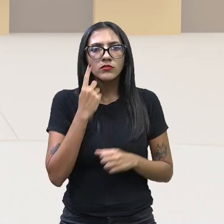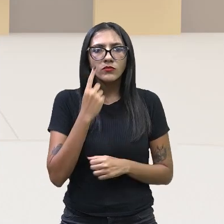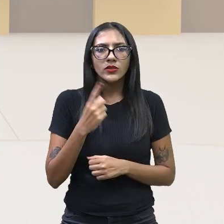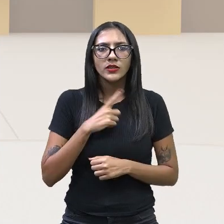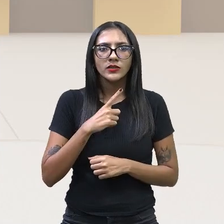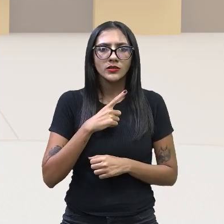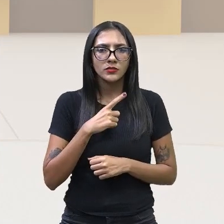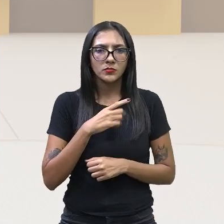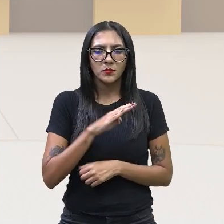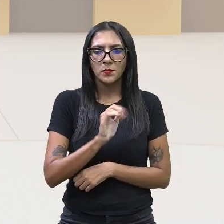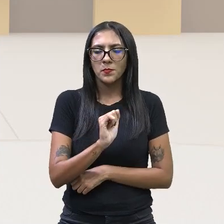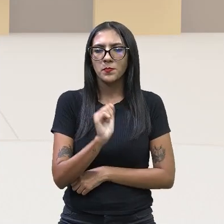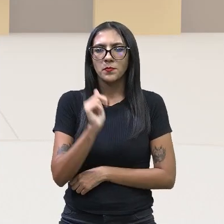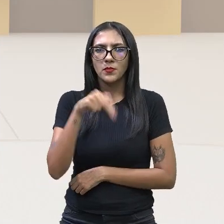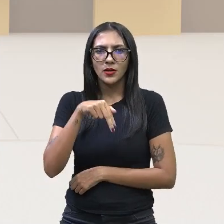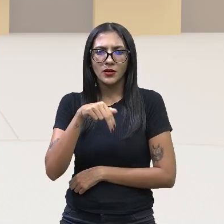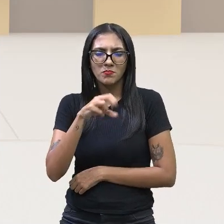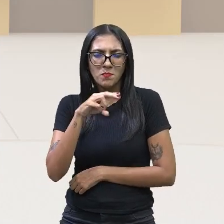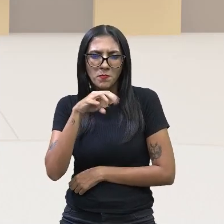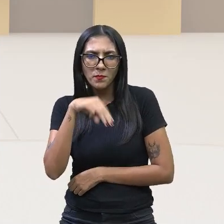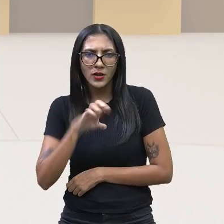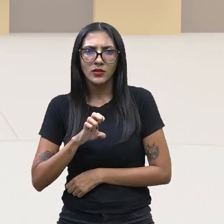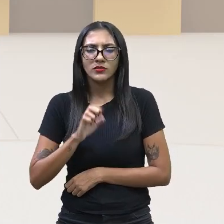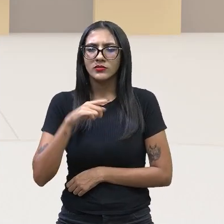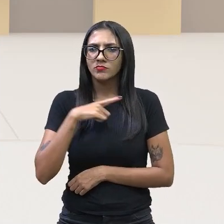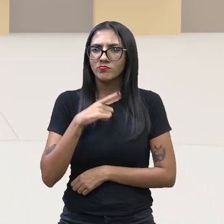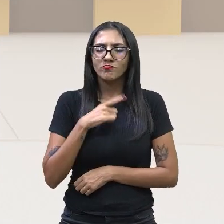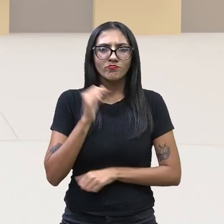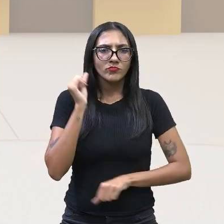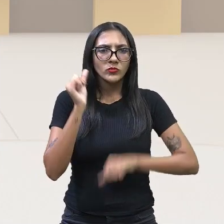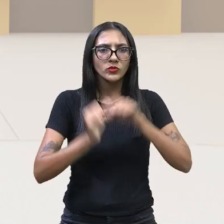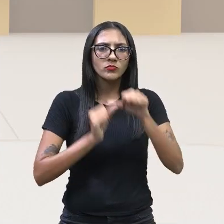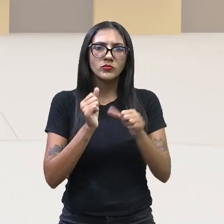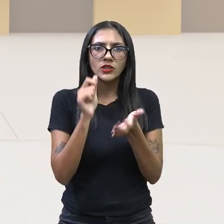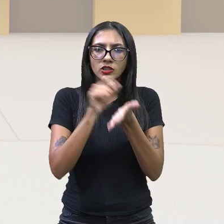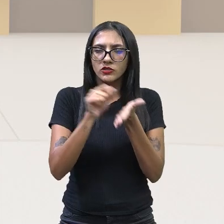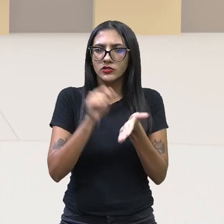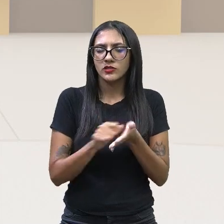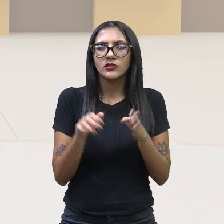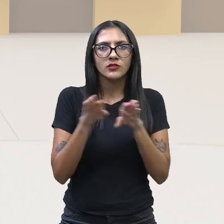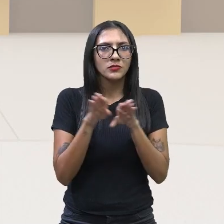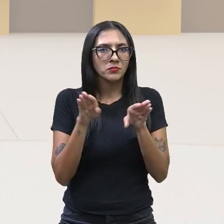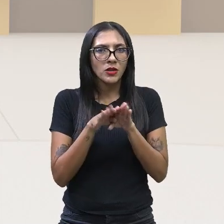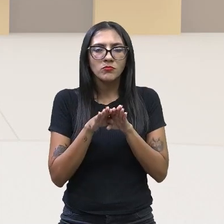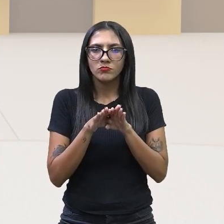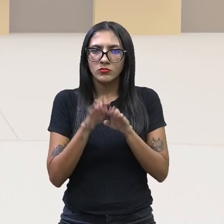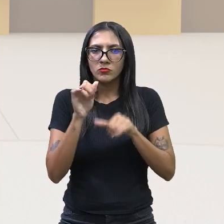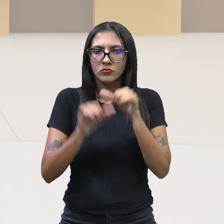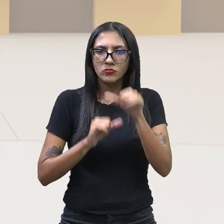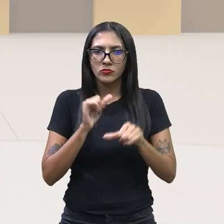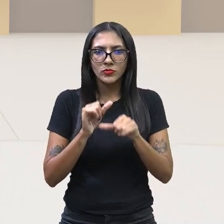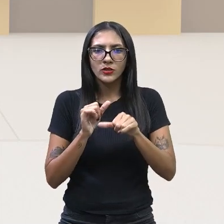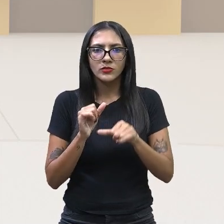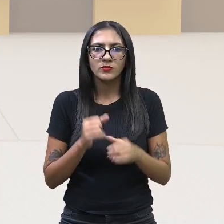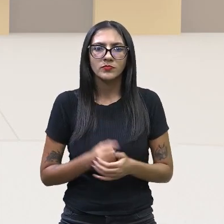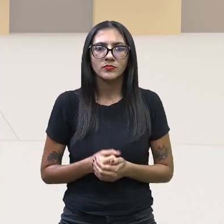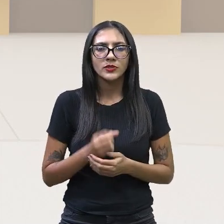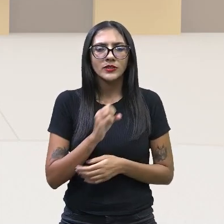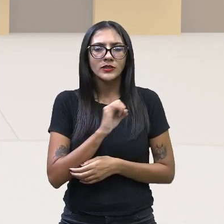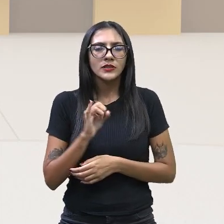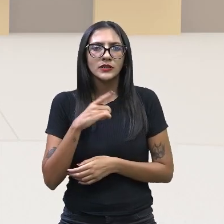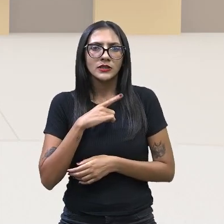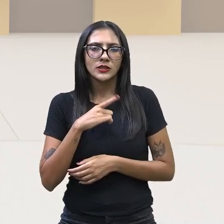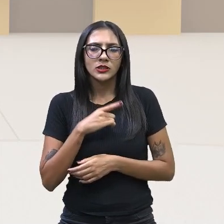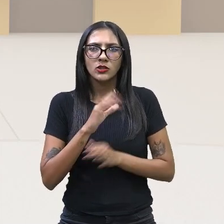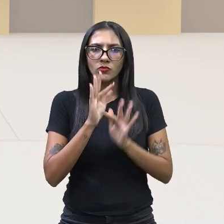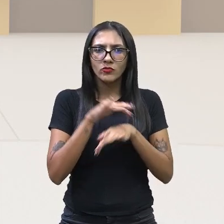que era barman com N. Então com ali... M. Já tinha um erro de grafia, inclusive. Ali ela terminou com M. Se Com tivesse M. terminado com N,